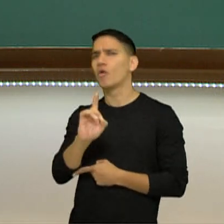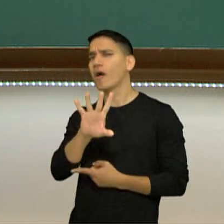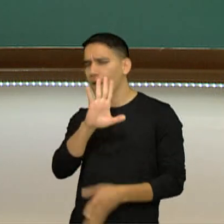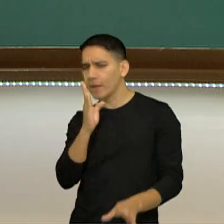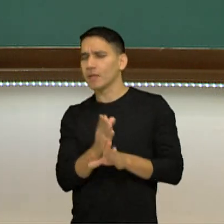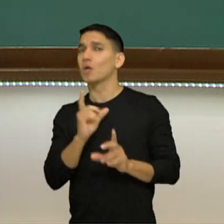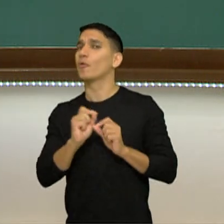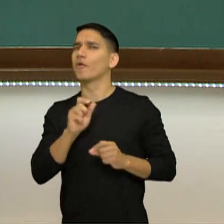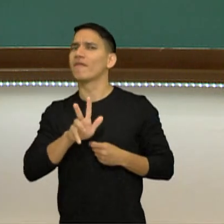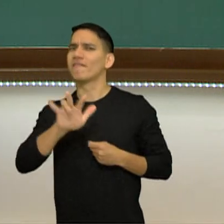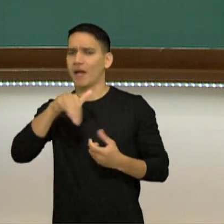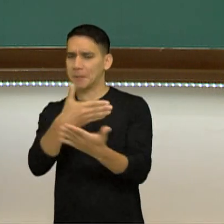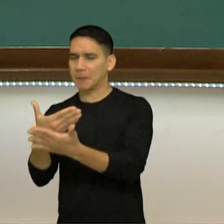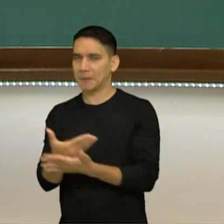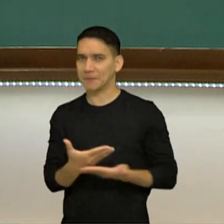nossa aula de hoje.